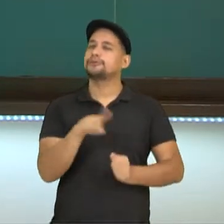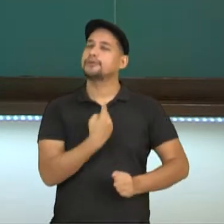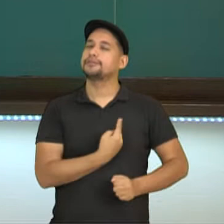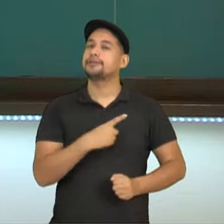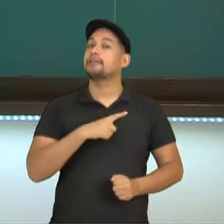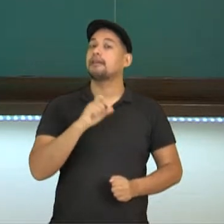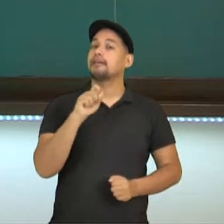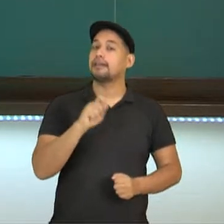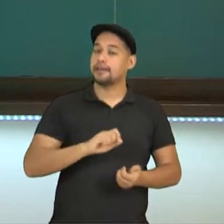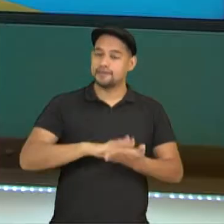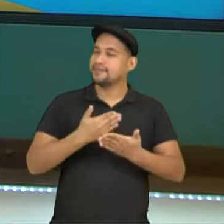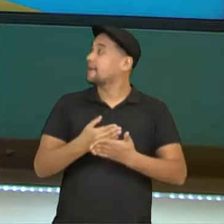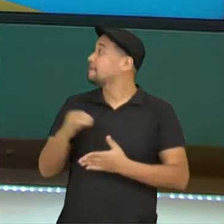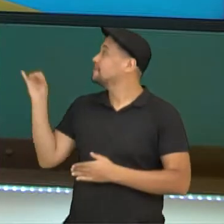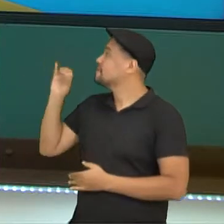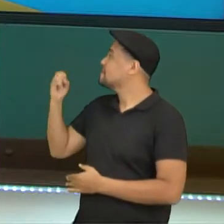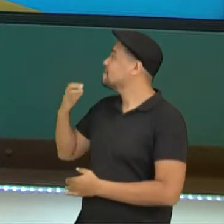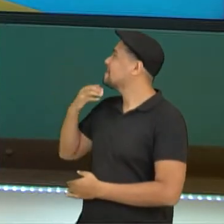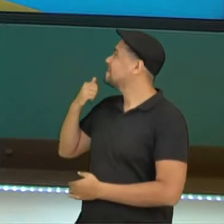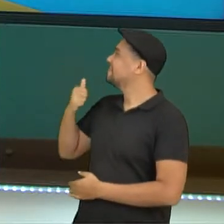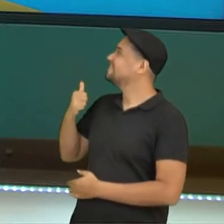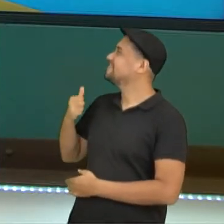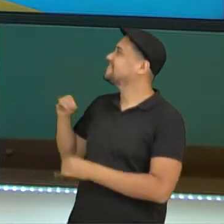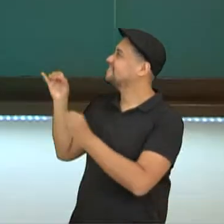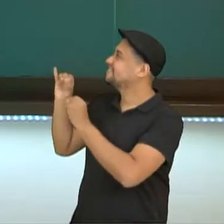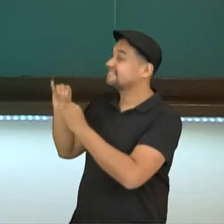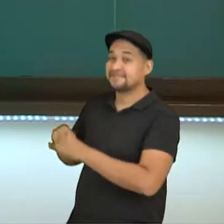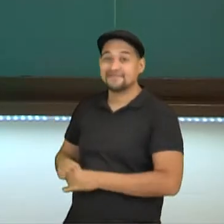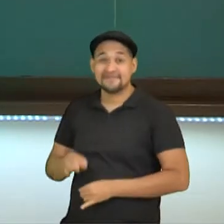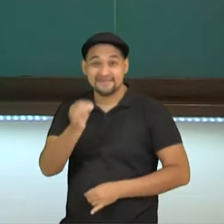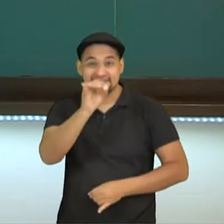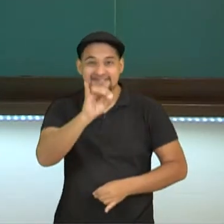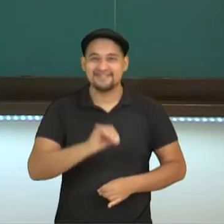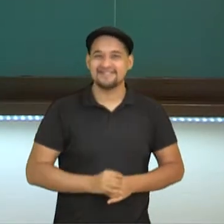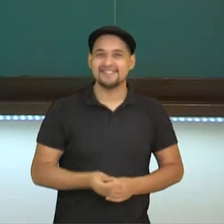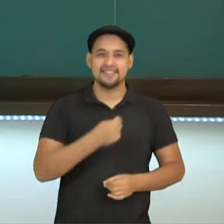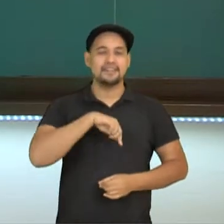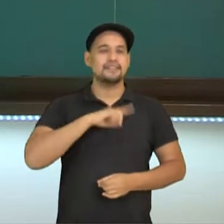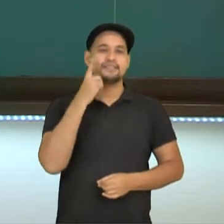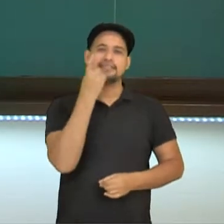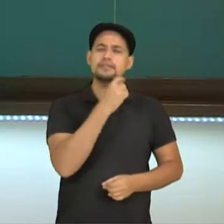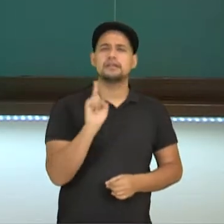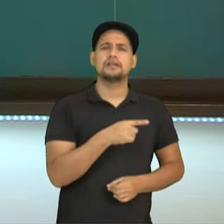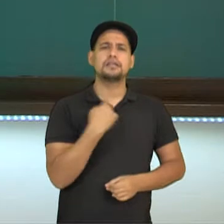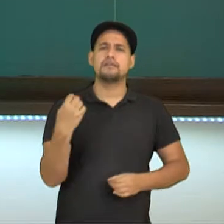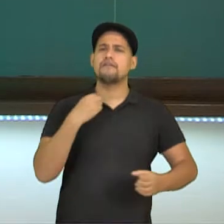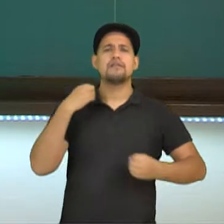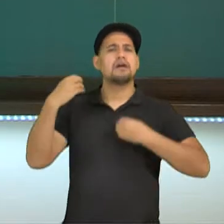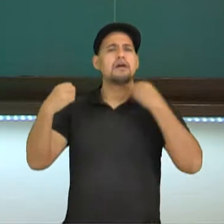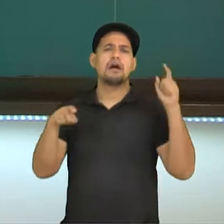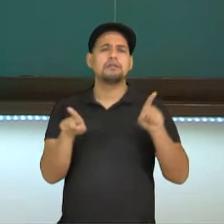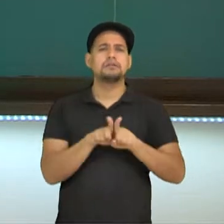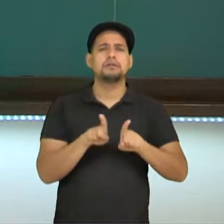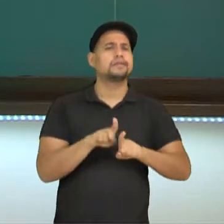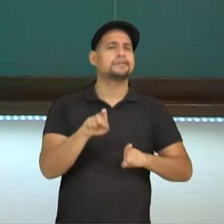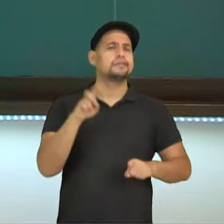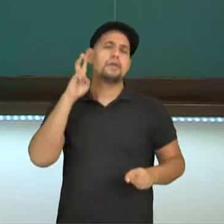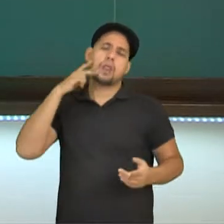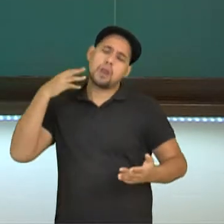gente nessa aula tá aqui o Kelvin. Dê um oi para ele. E nós vamos viajar pelo universo